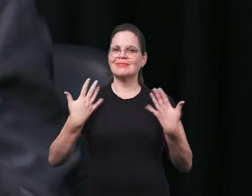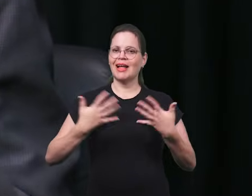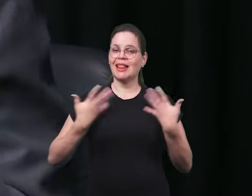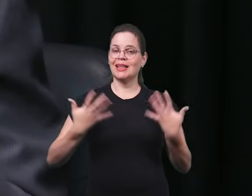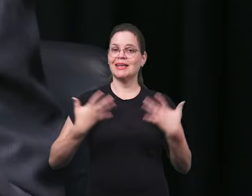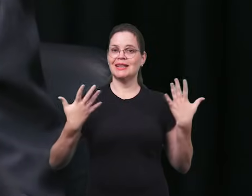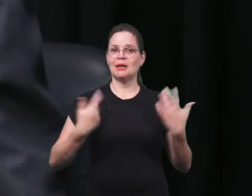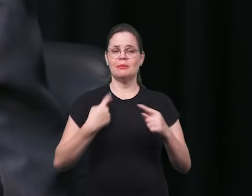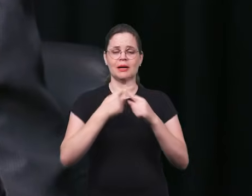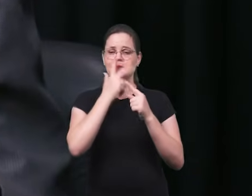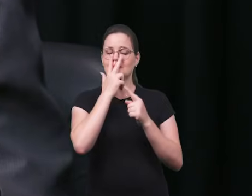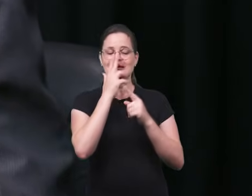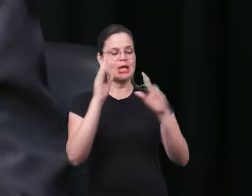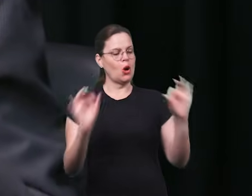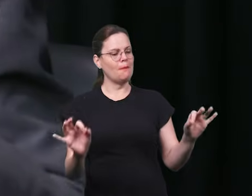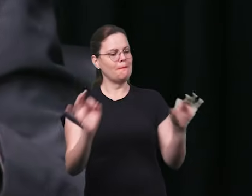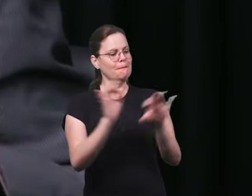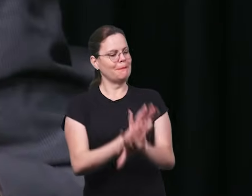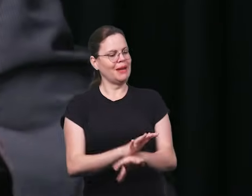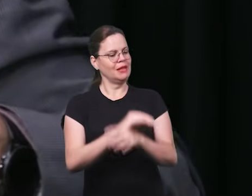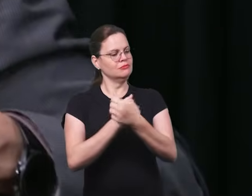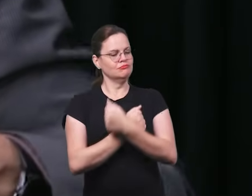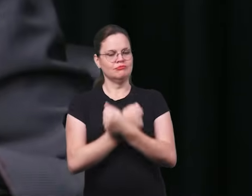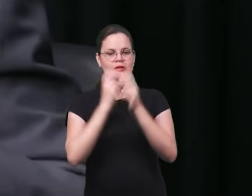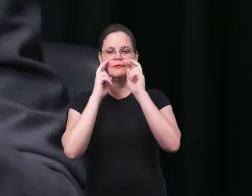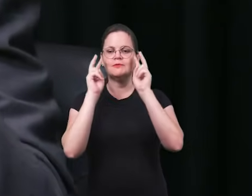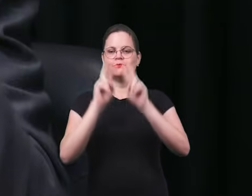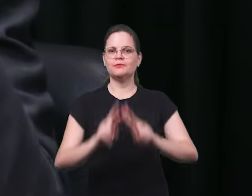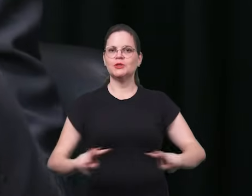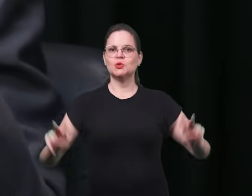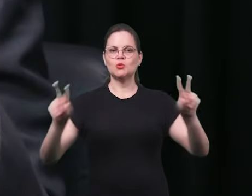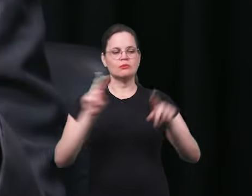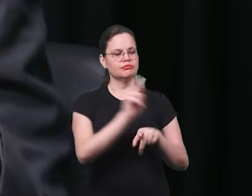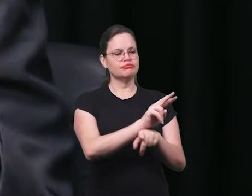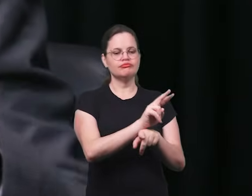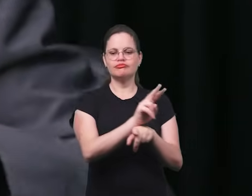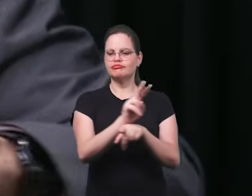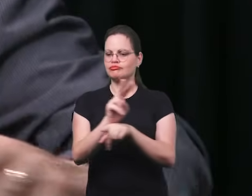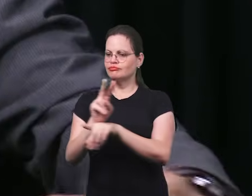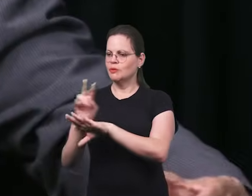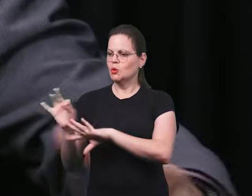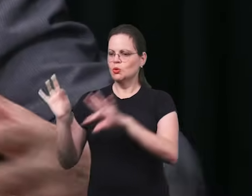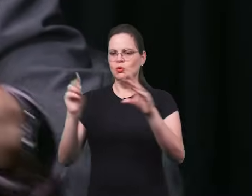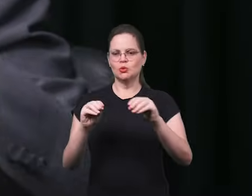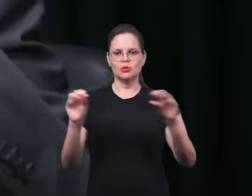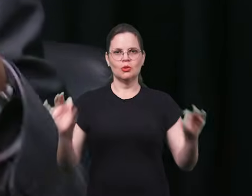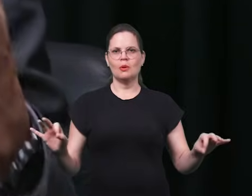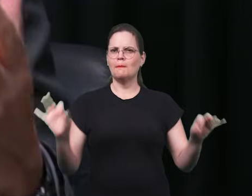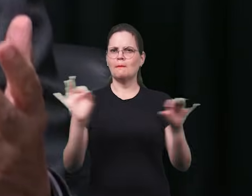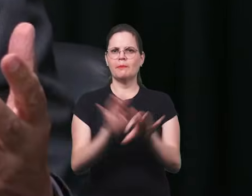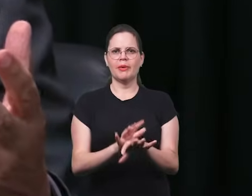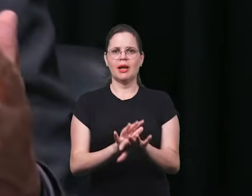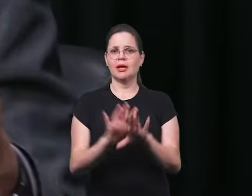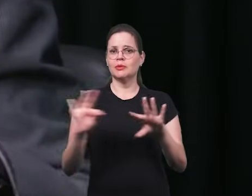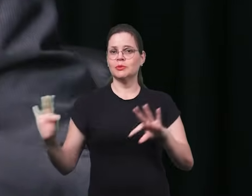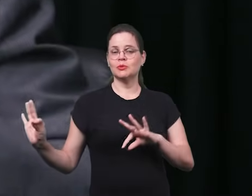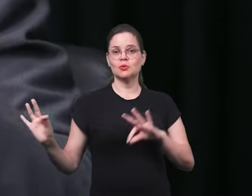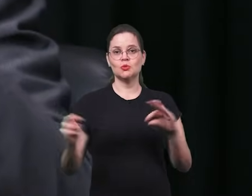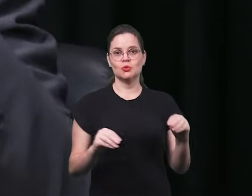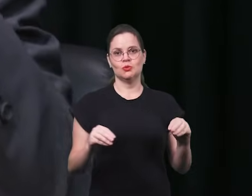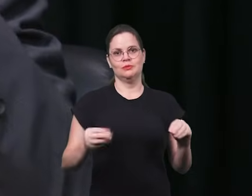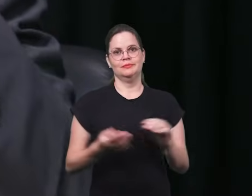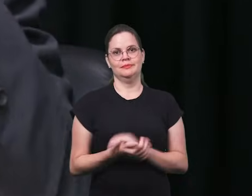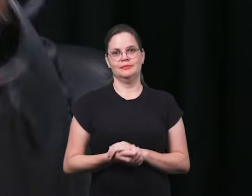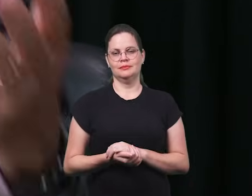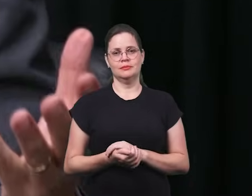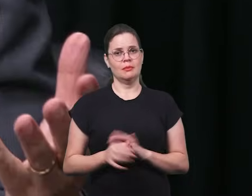de completude em ver tudo aquilo que ele criou estava completo,